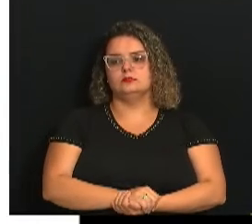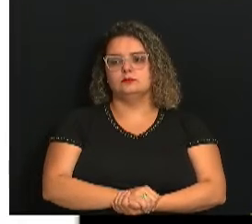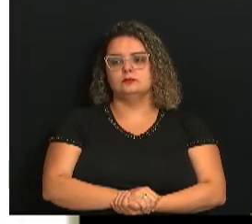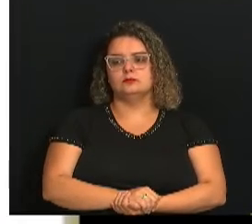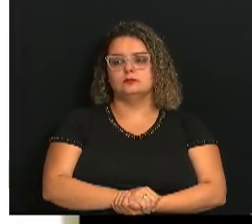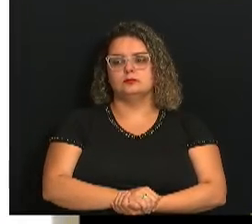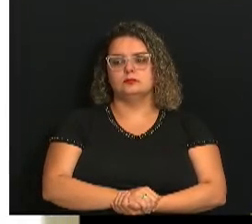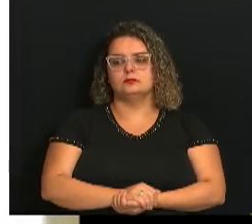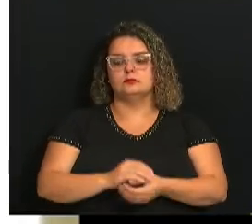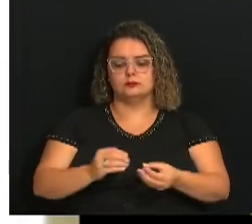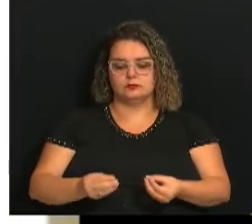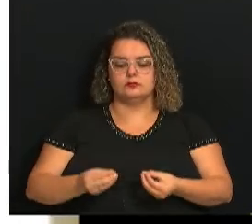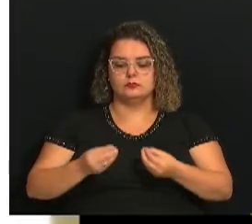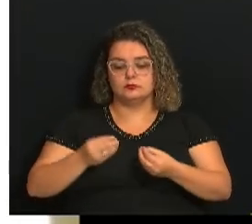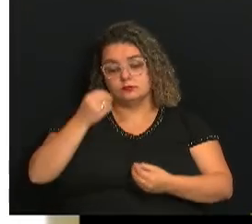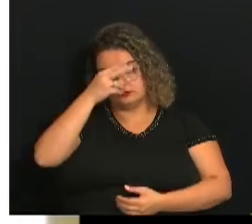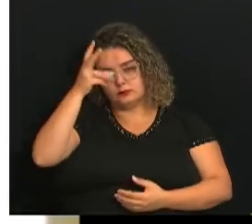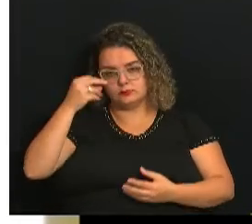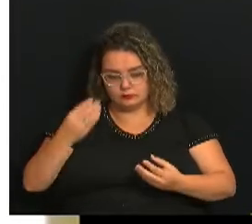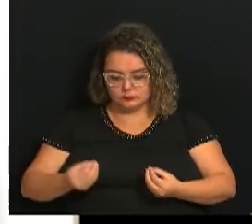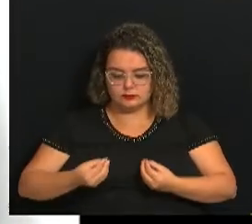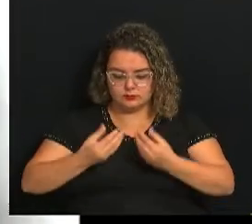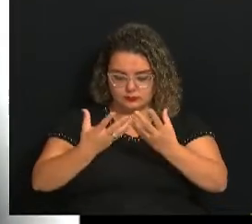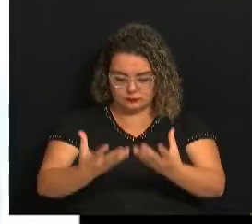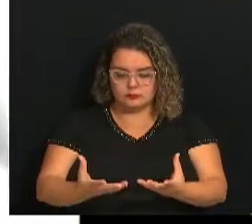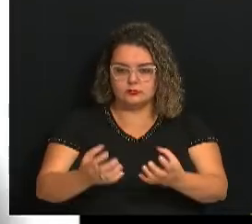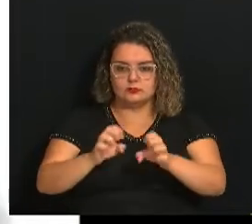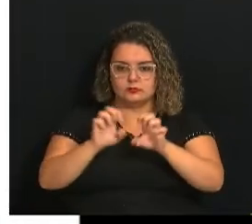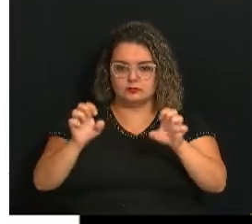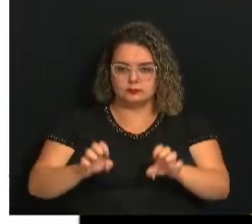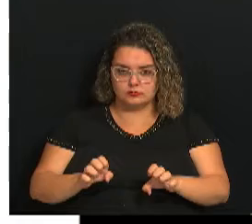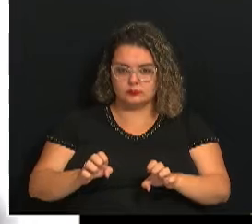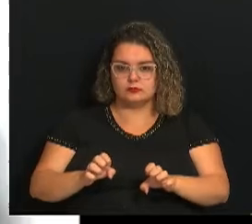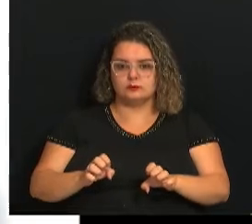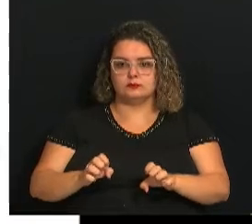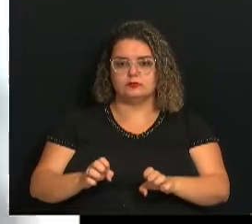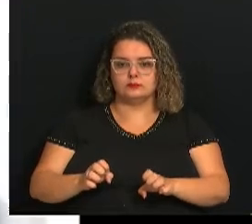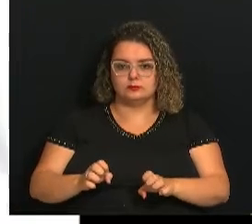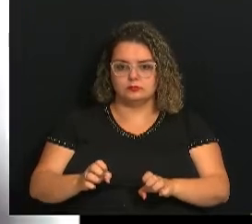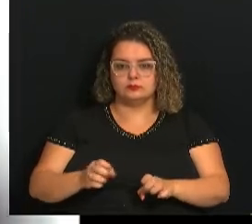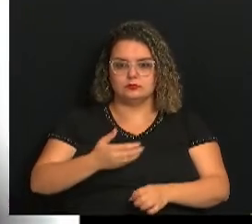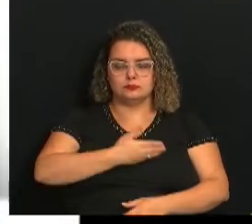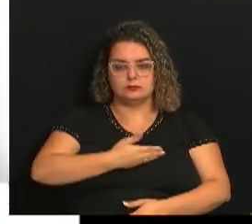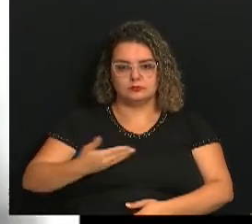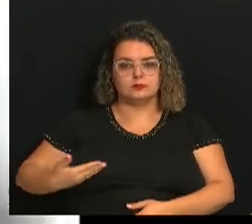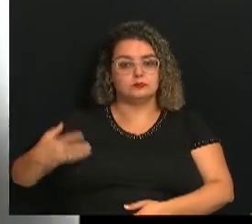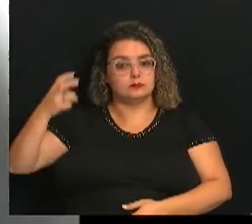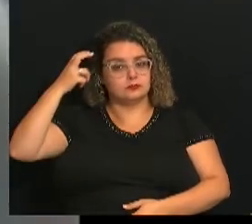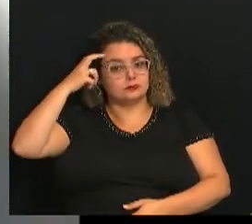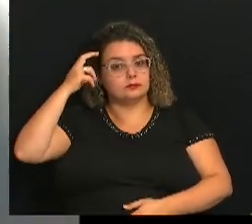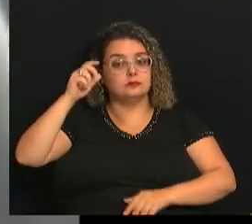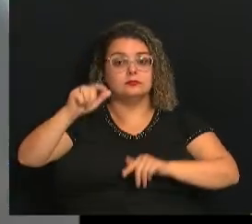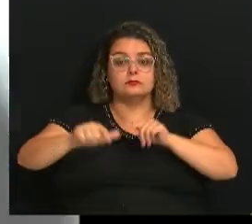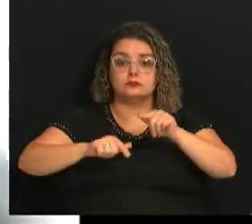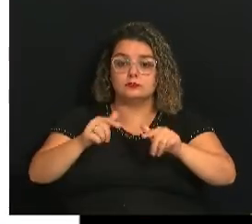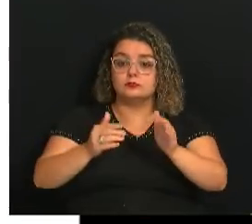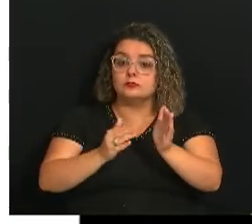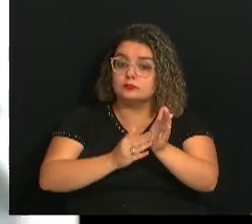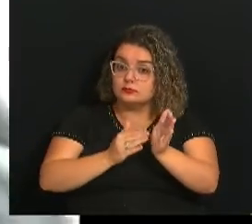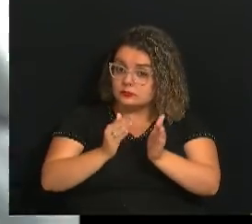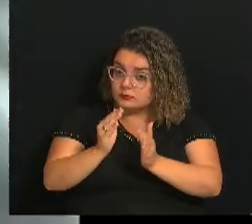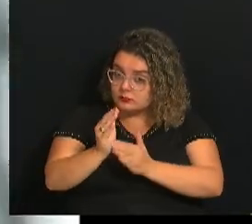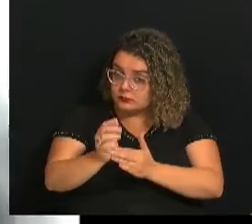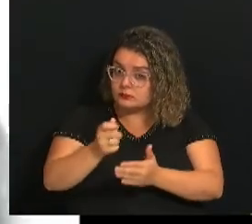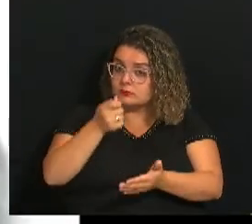a prefeitura, prover a estrutura pública de cultura de trabalhadores concursados, que têm as